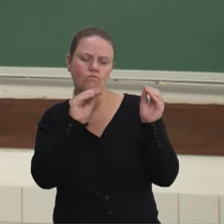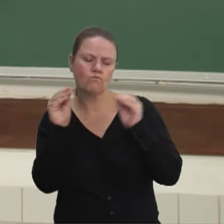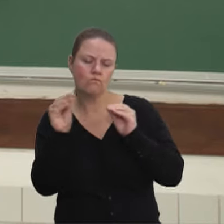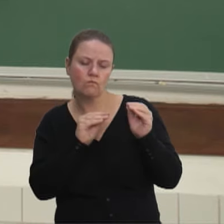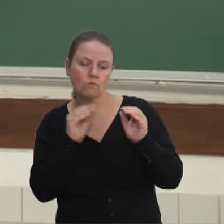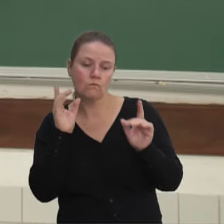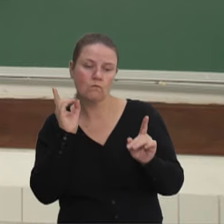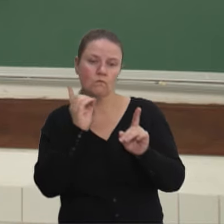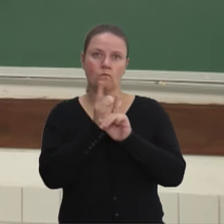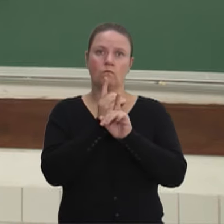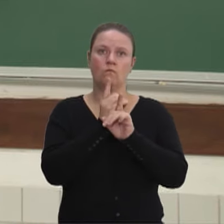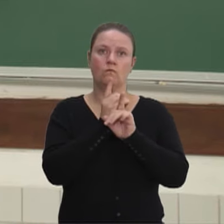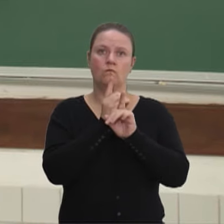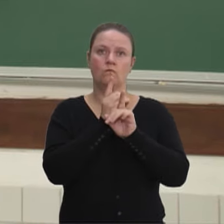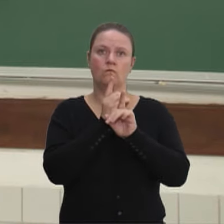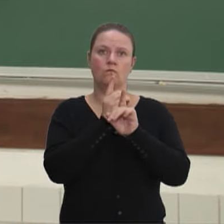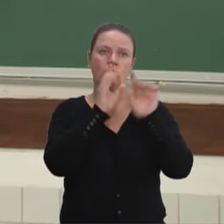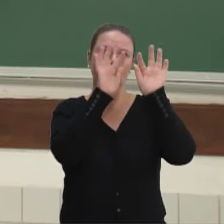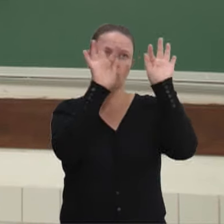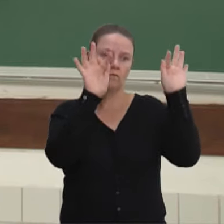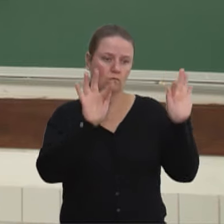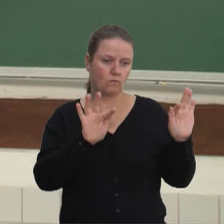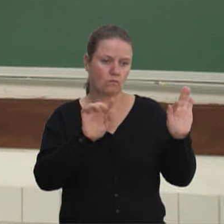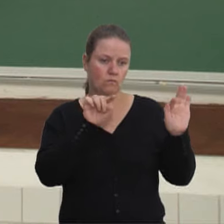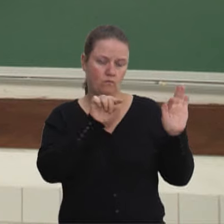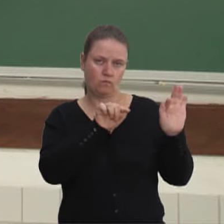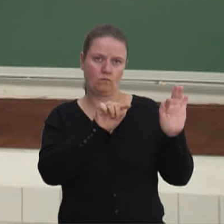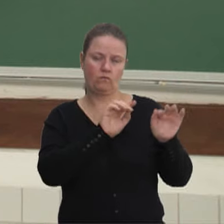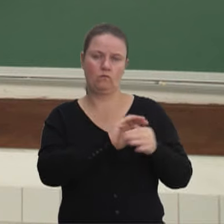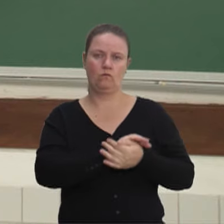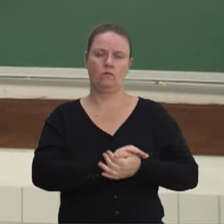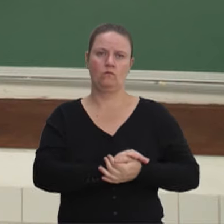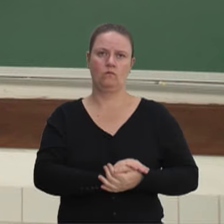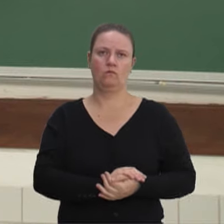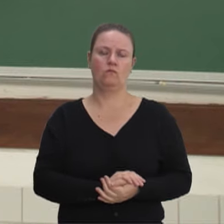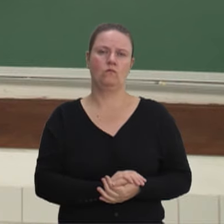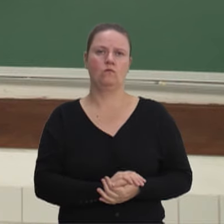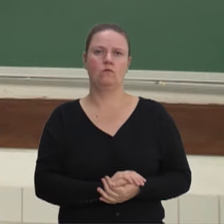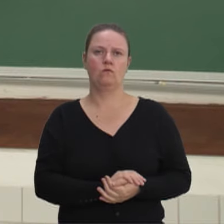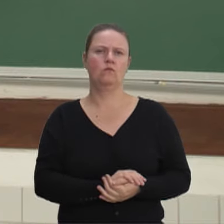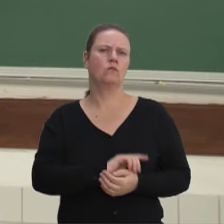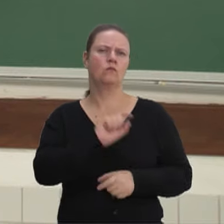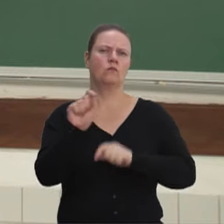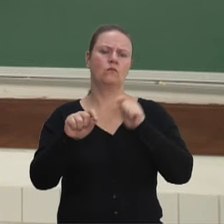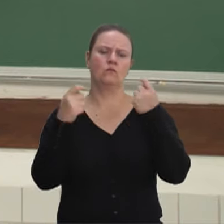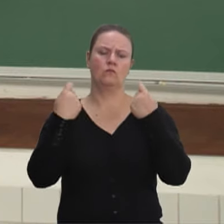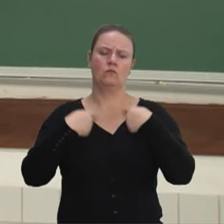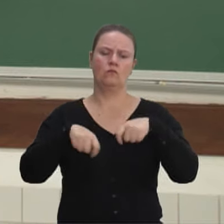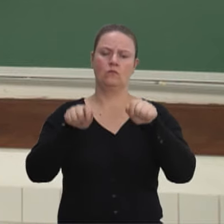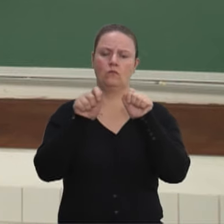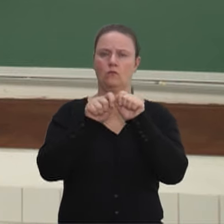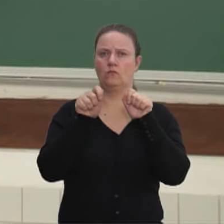Nesse formato aqui. Então, vamos lá. O que eu preciso fazer primeiro?